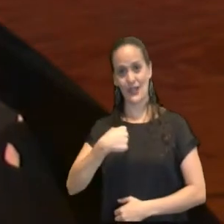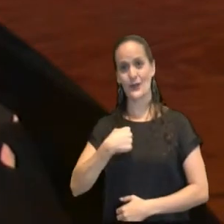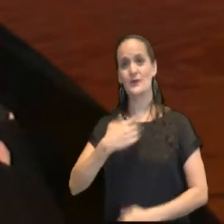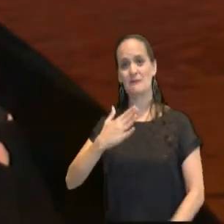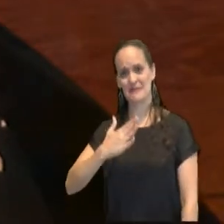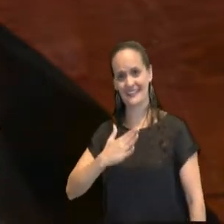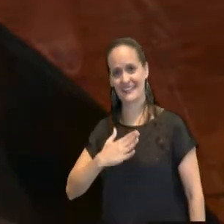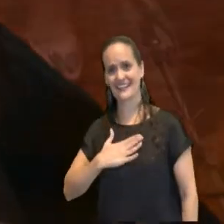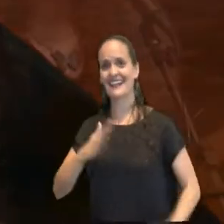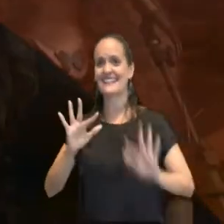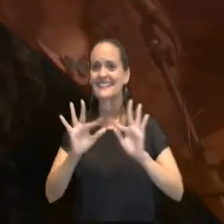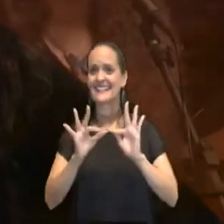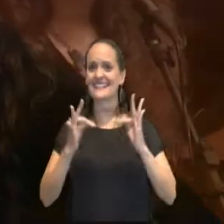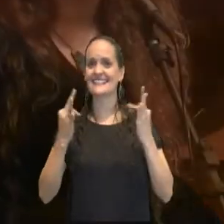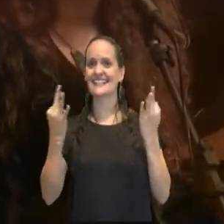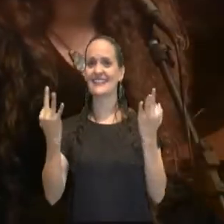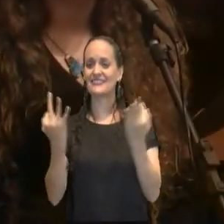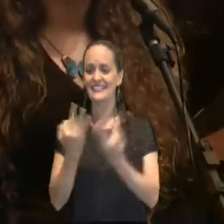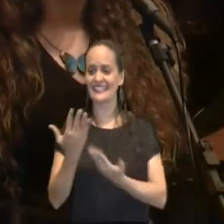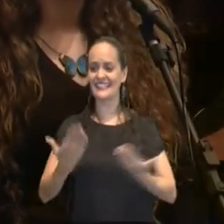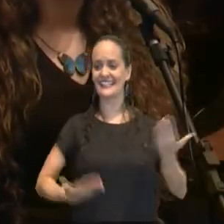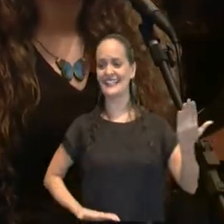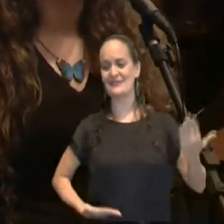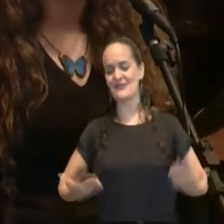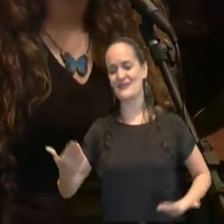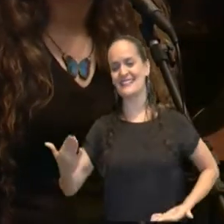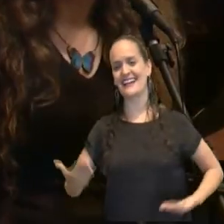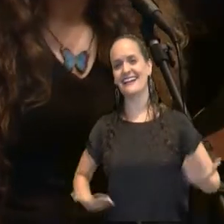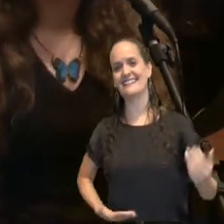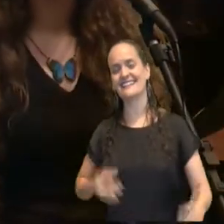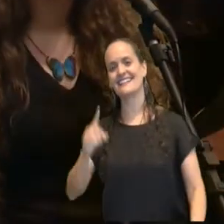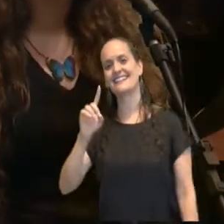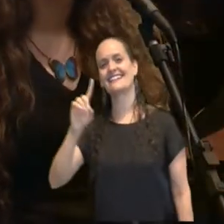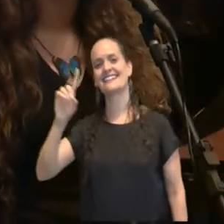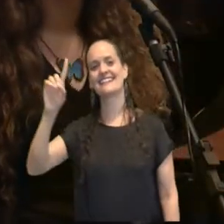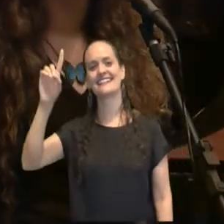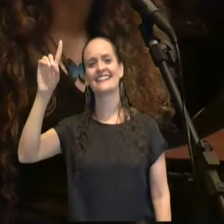Eu e minha casa serviremos a